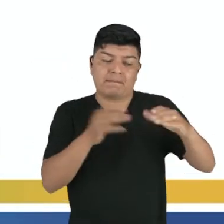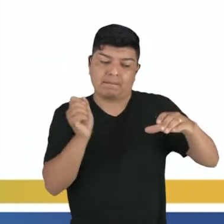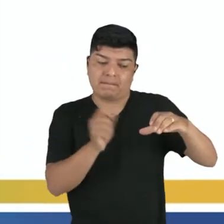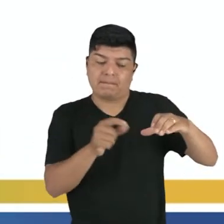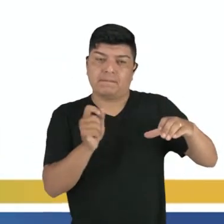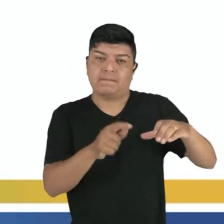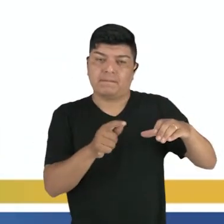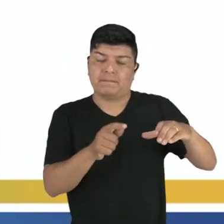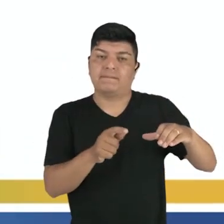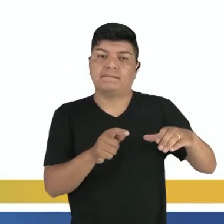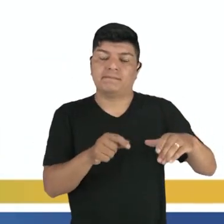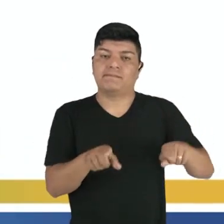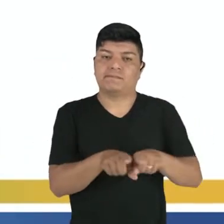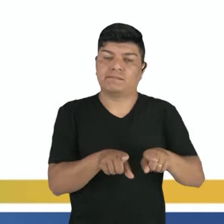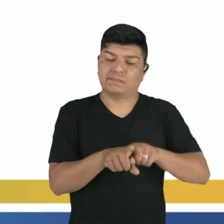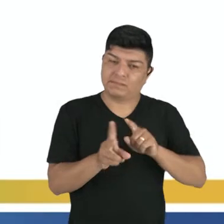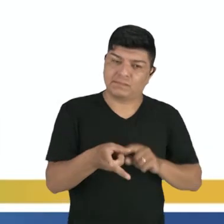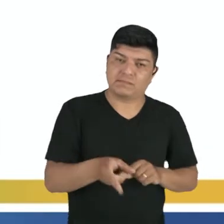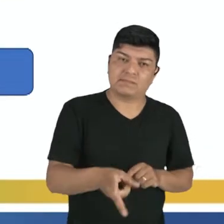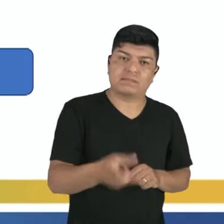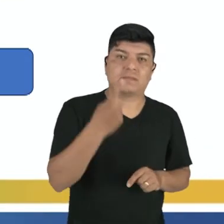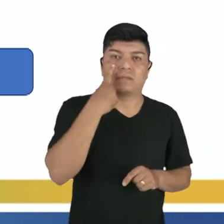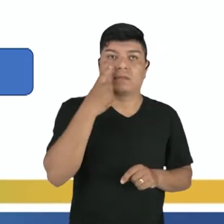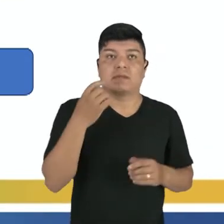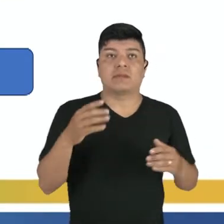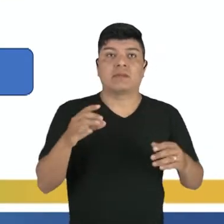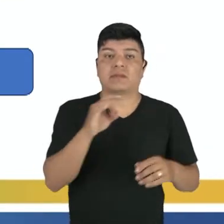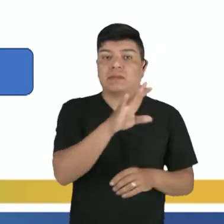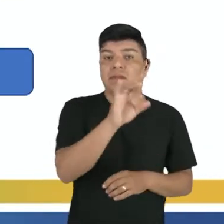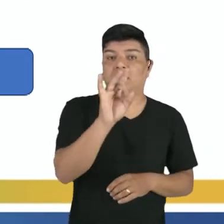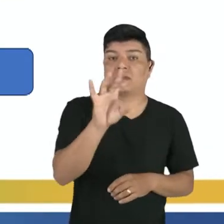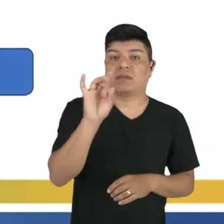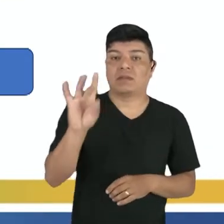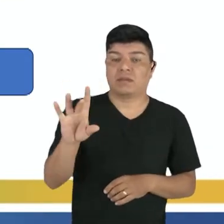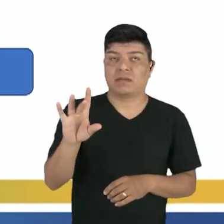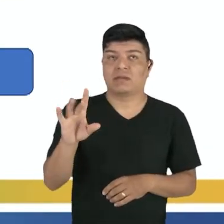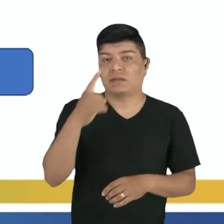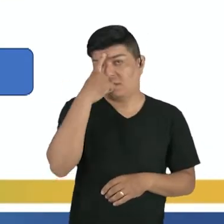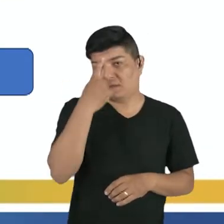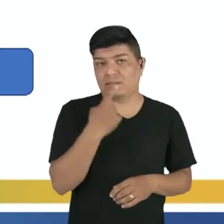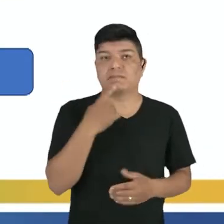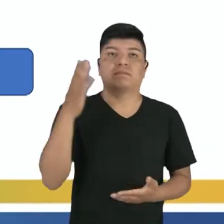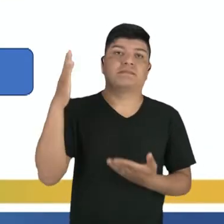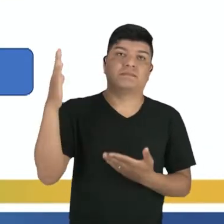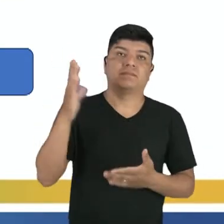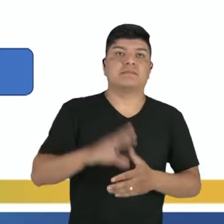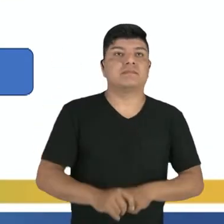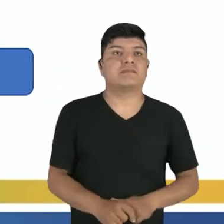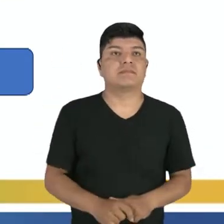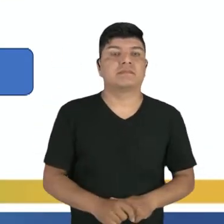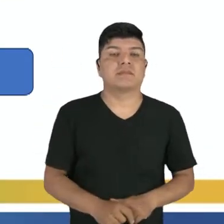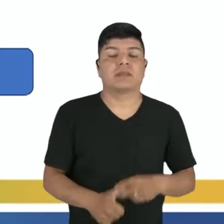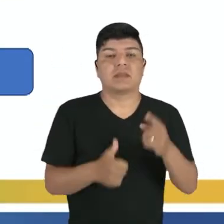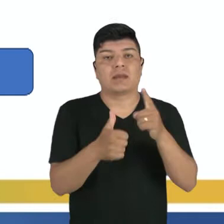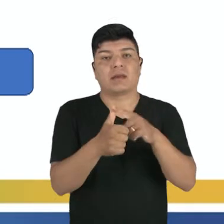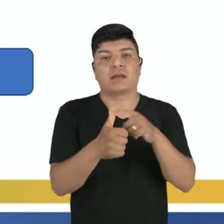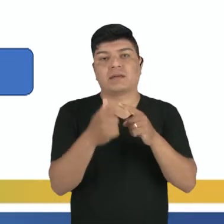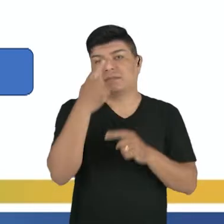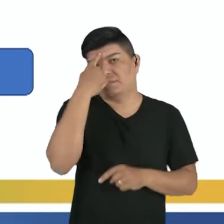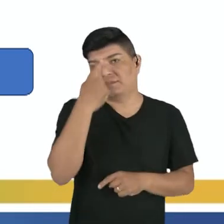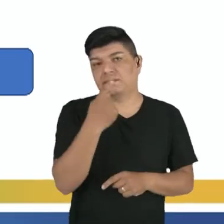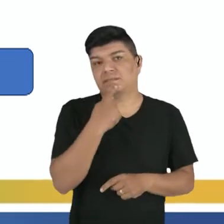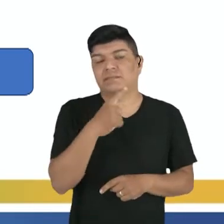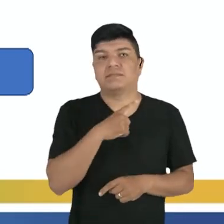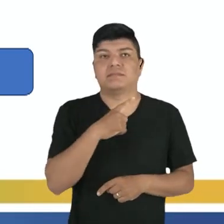equipe adversária tá vamos continuar e vamos ver cada fundamento desse através de imagens galera olha só a primeira imagem que